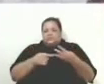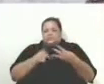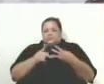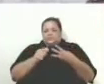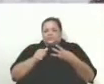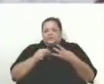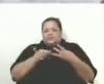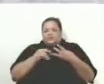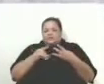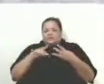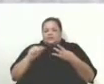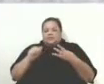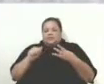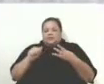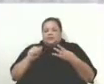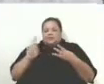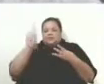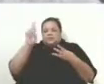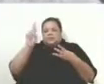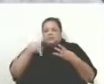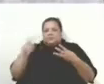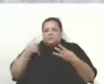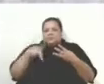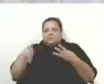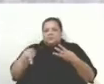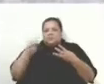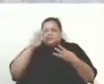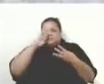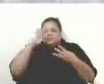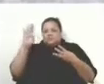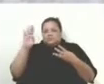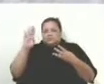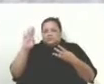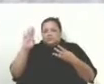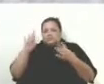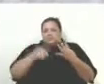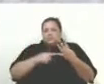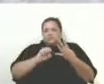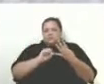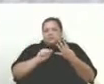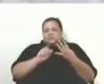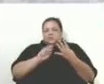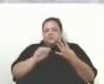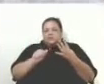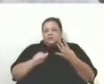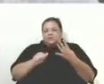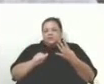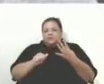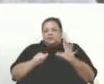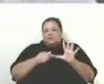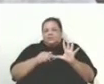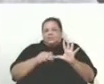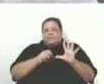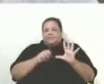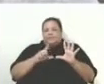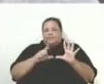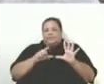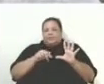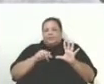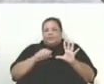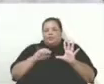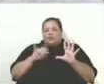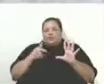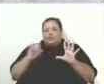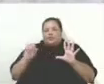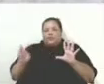professora responsável, e principalmente, se me permitem, a Sara Trevisano Belchior Martins, aluna minha